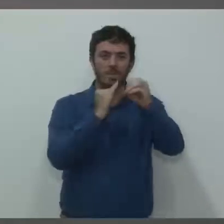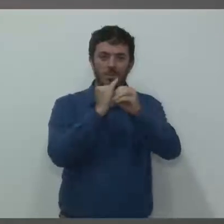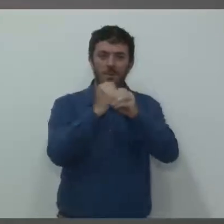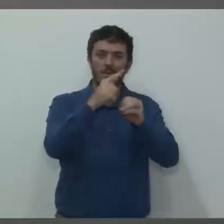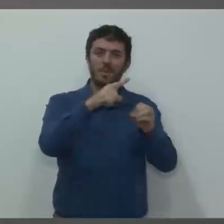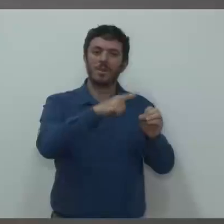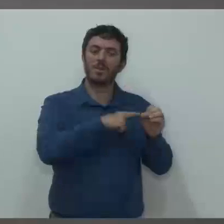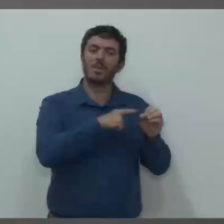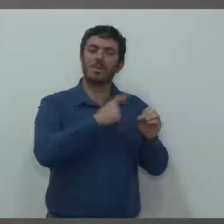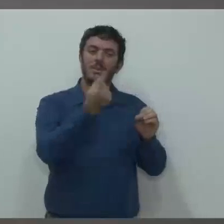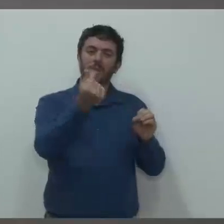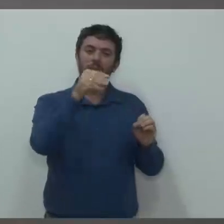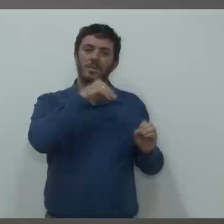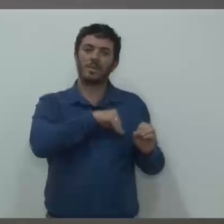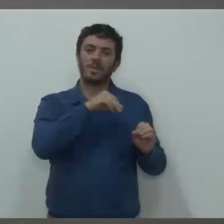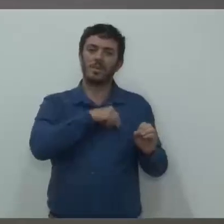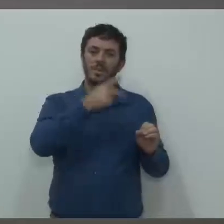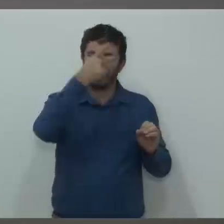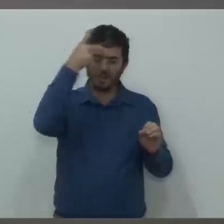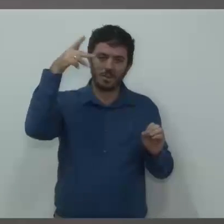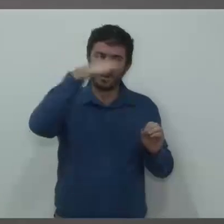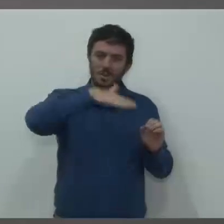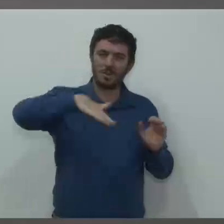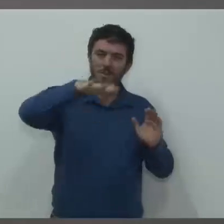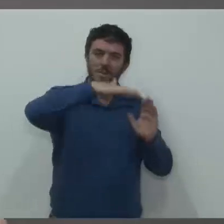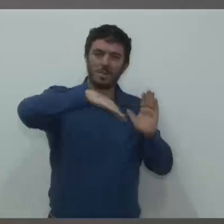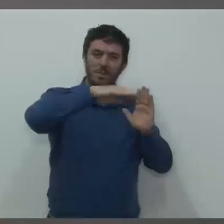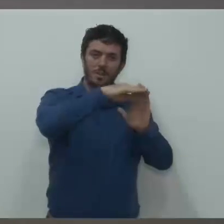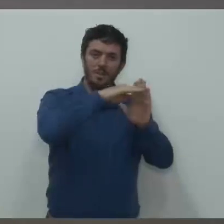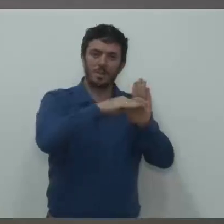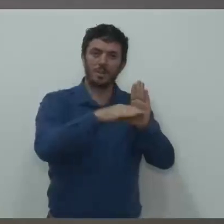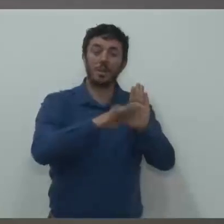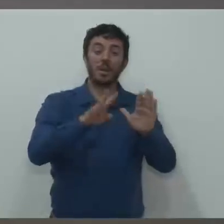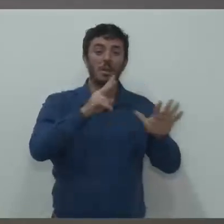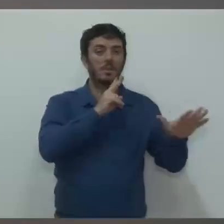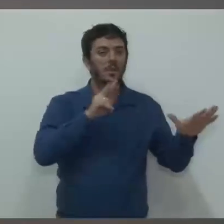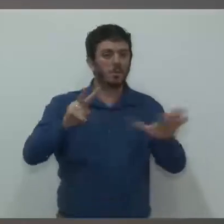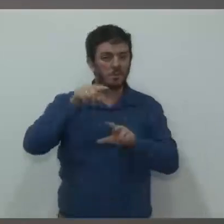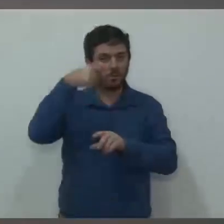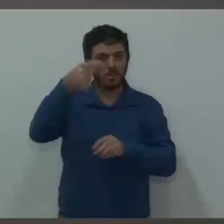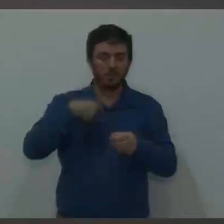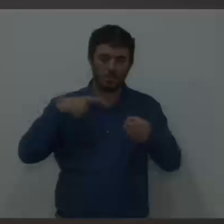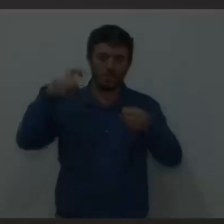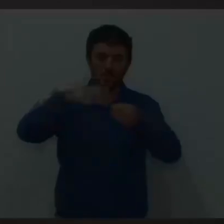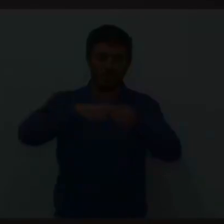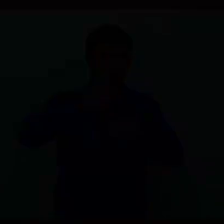salário completo ainda está em novembro de 2018. Eu continuo na próxima semana. Uma boa noite a todos.